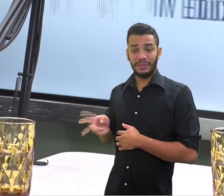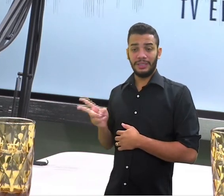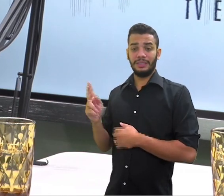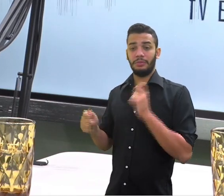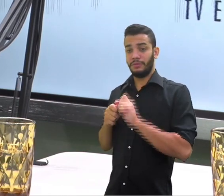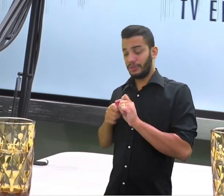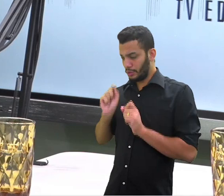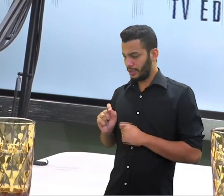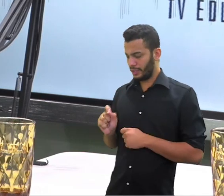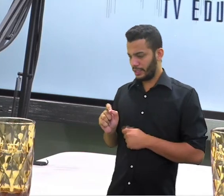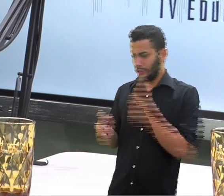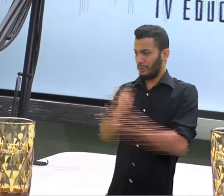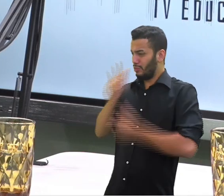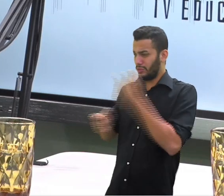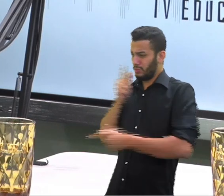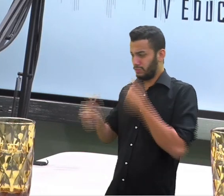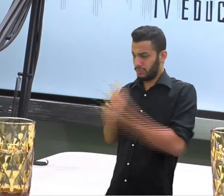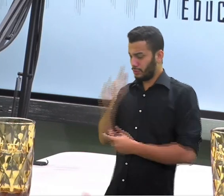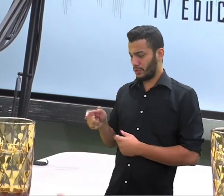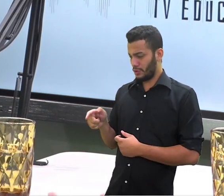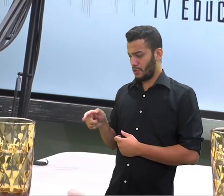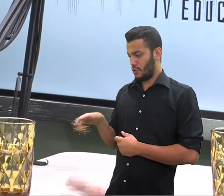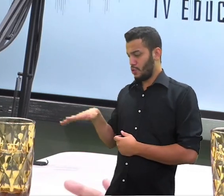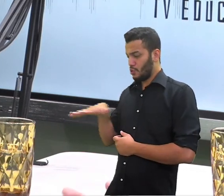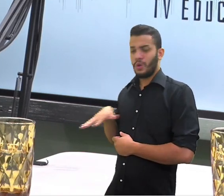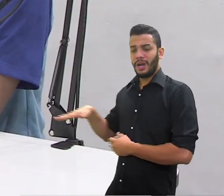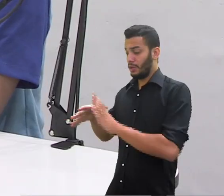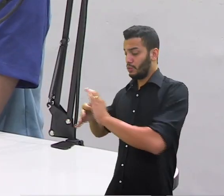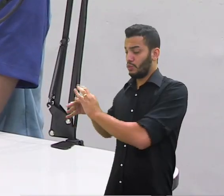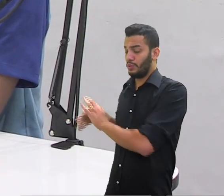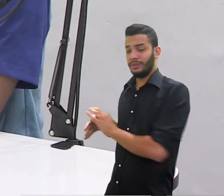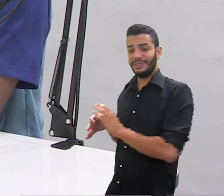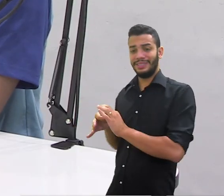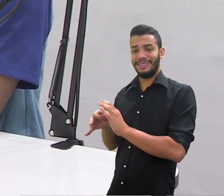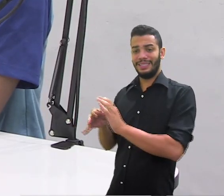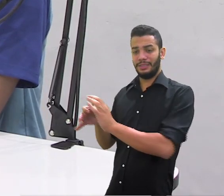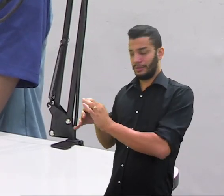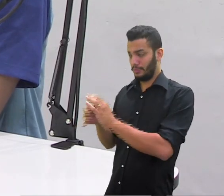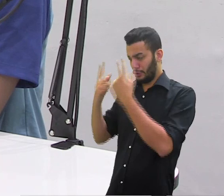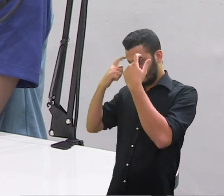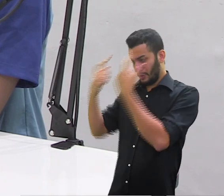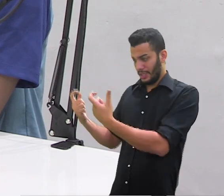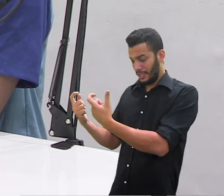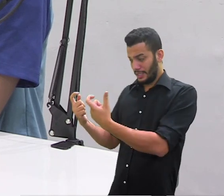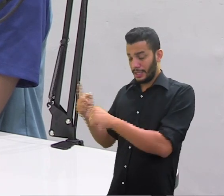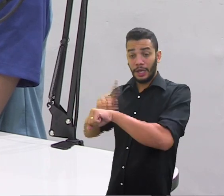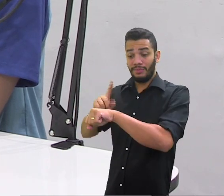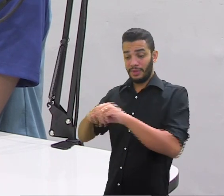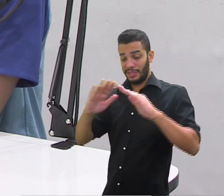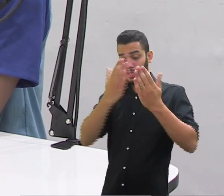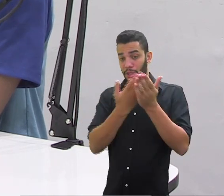essas regras. Por isso essa violência às vezes surge. Exato, e a escola também, a gente tem que vir para a escola já com a nossa